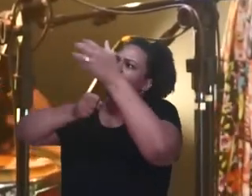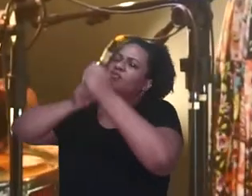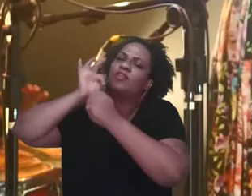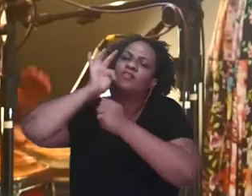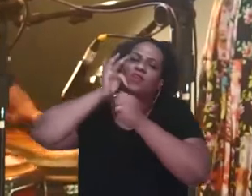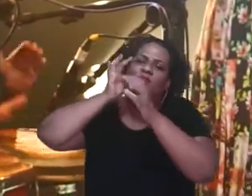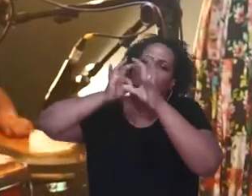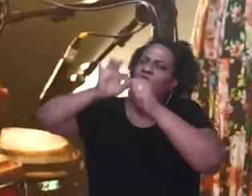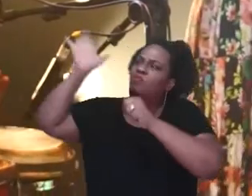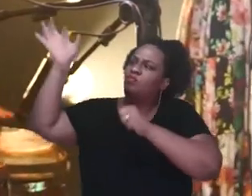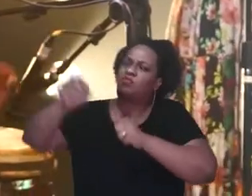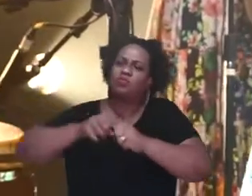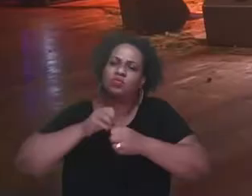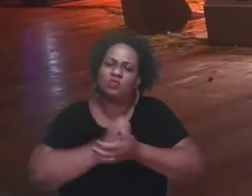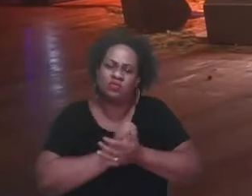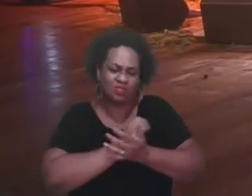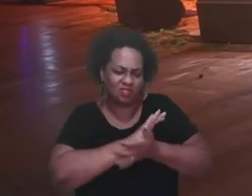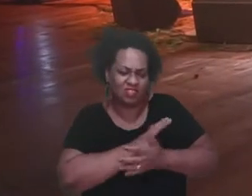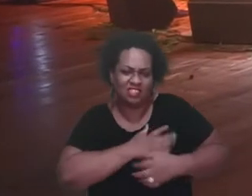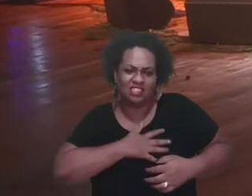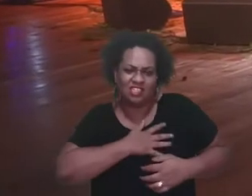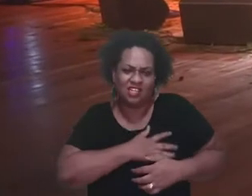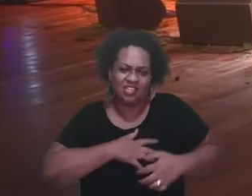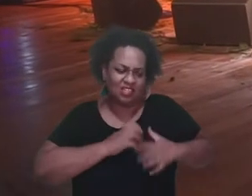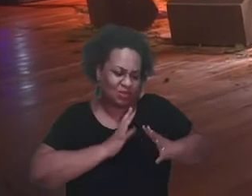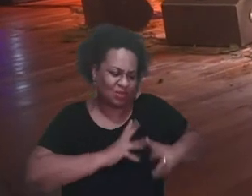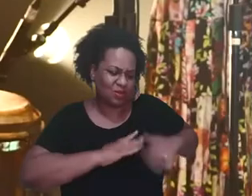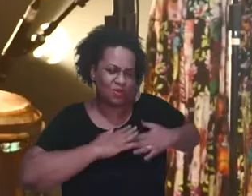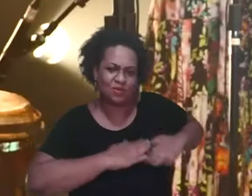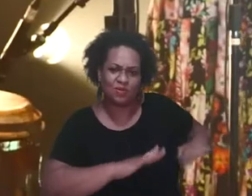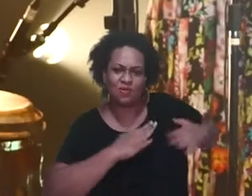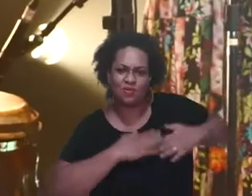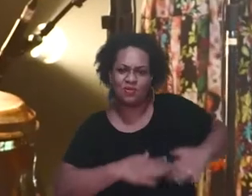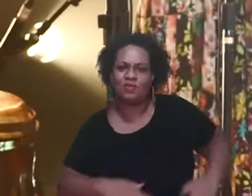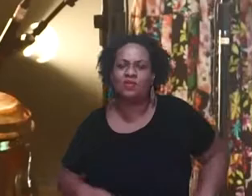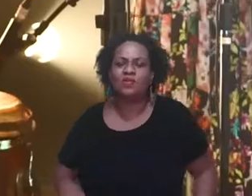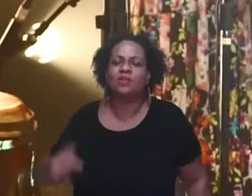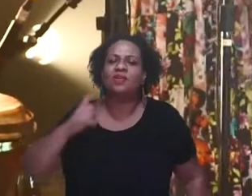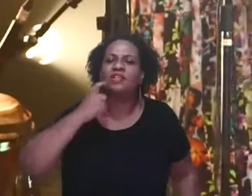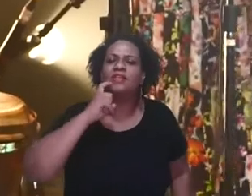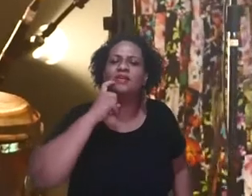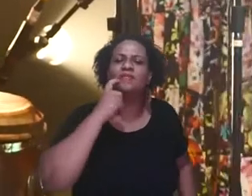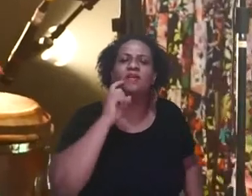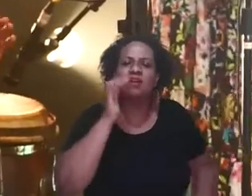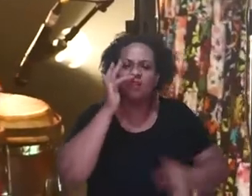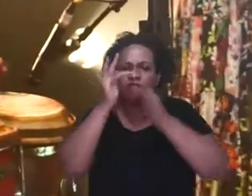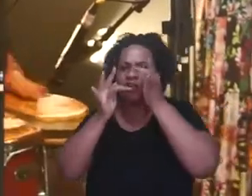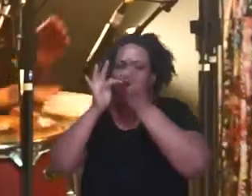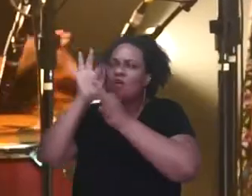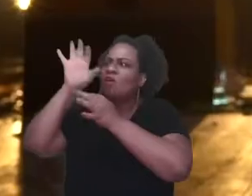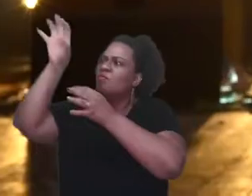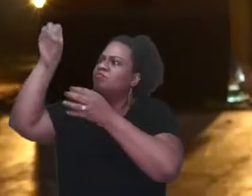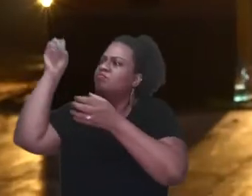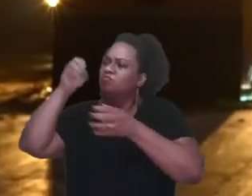apanhar Simão GO a baixa Limoeiro que